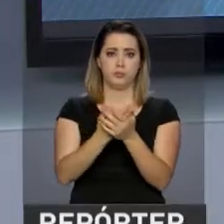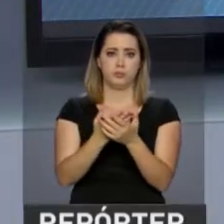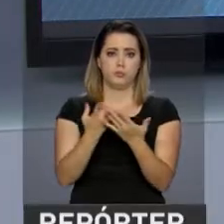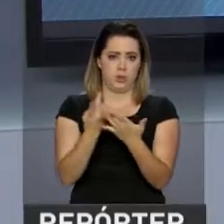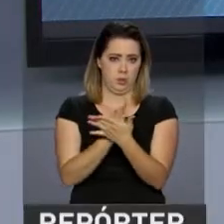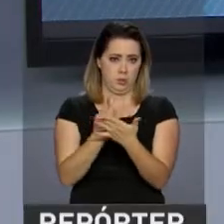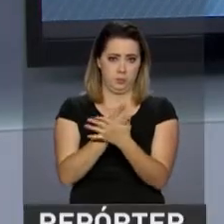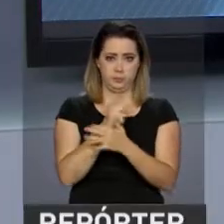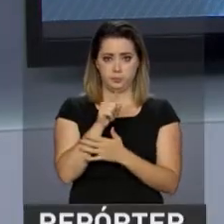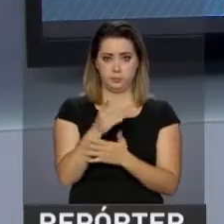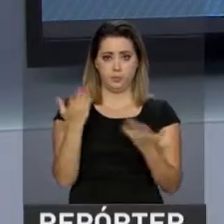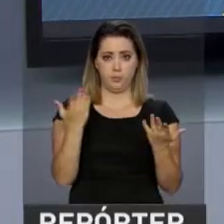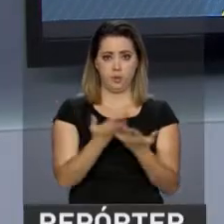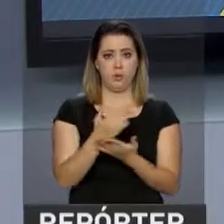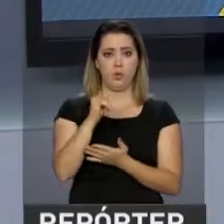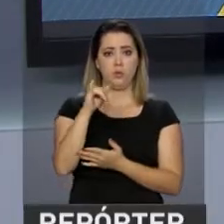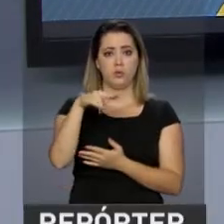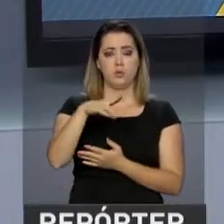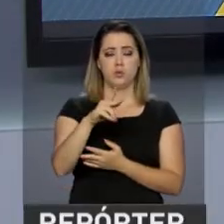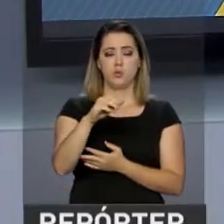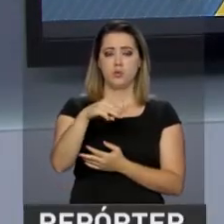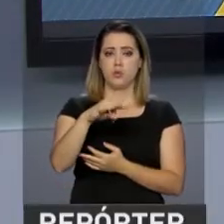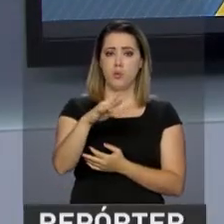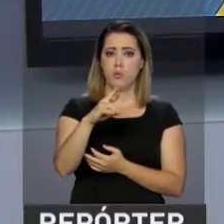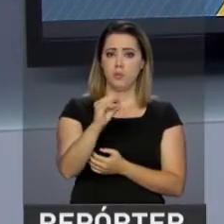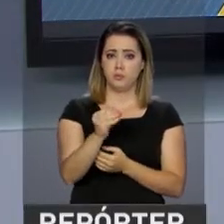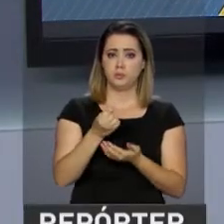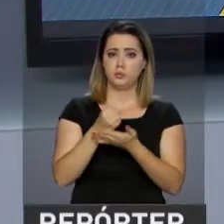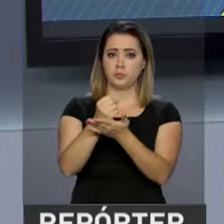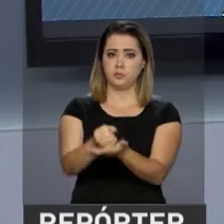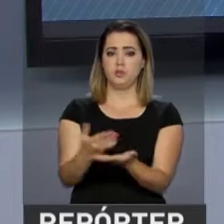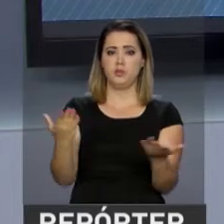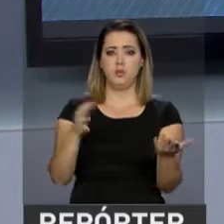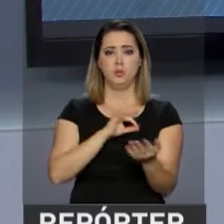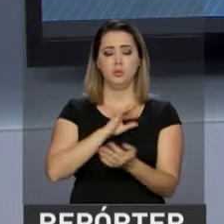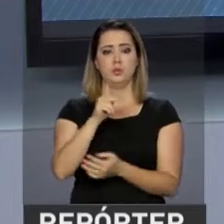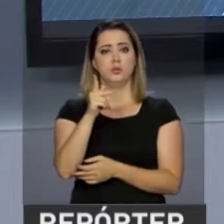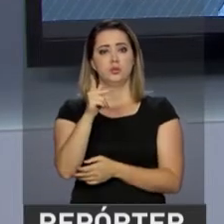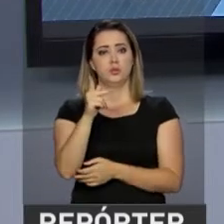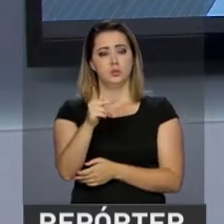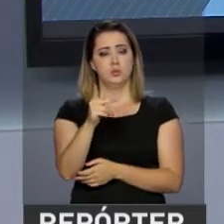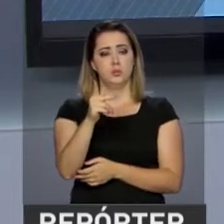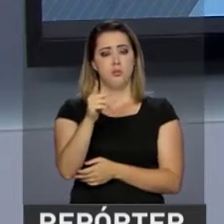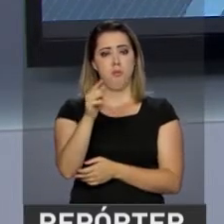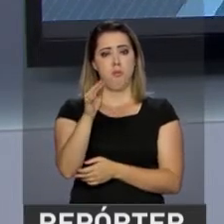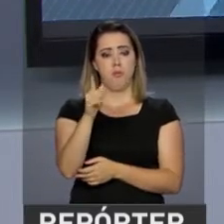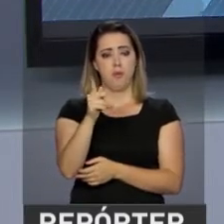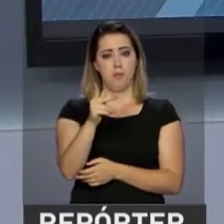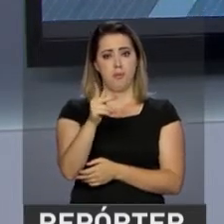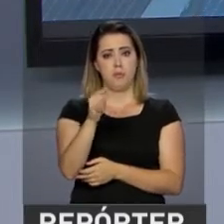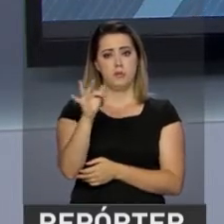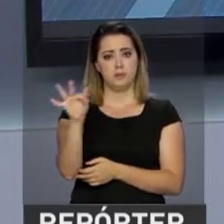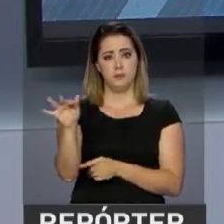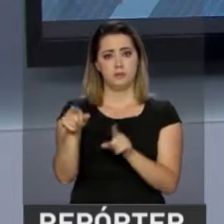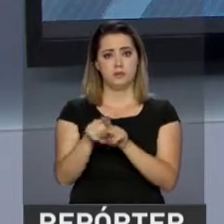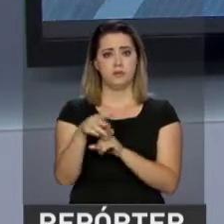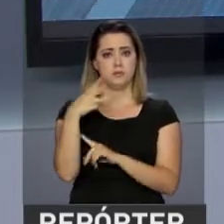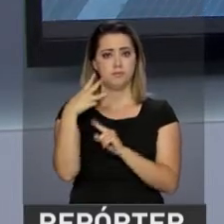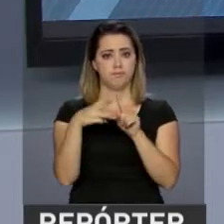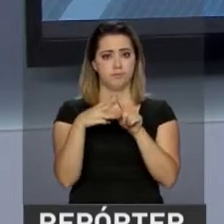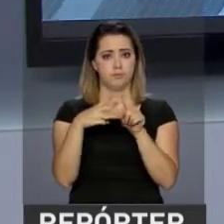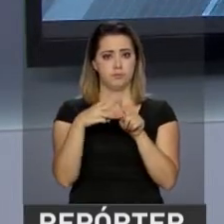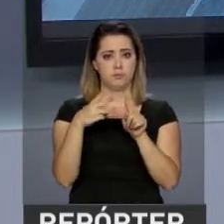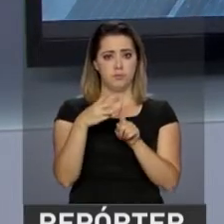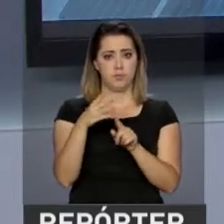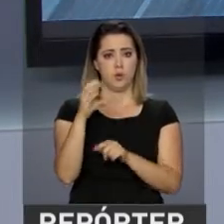inmetro foi entregue hoje para a polícia federal as mil unidades repassados identificam a presença de três substâncias